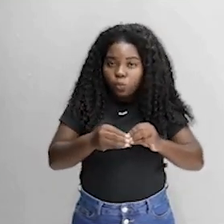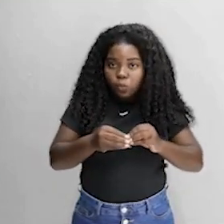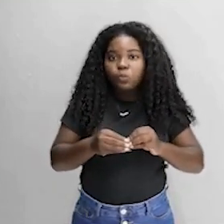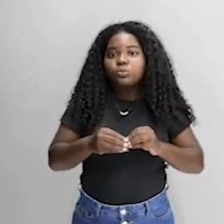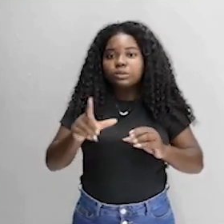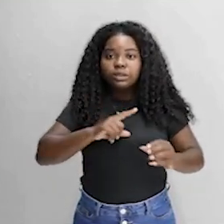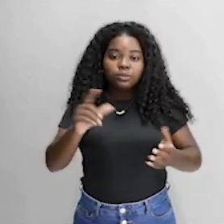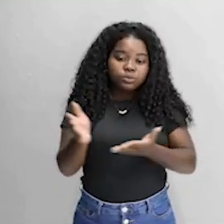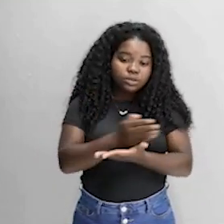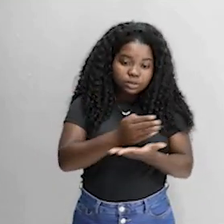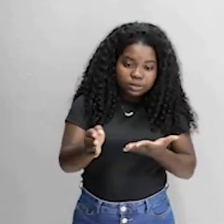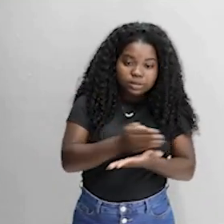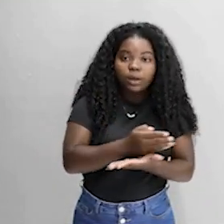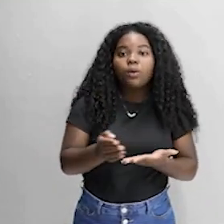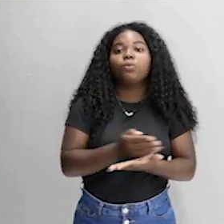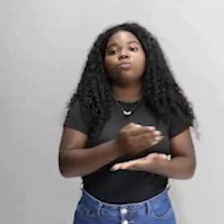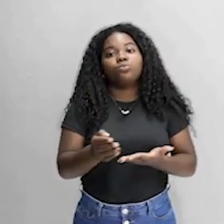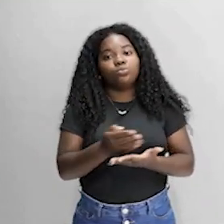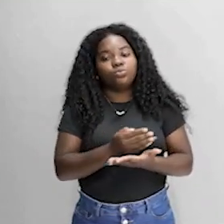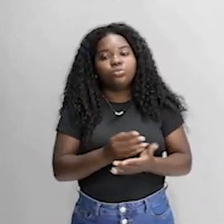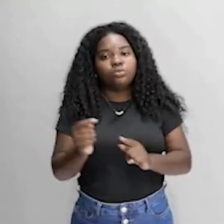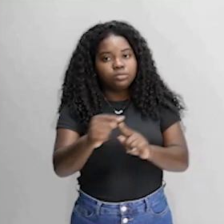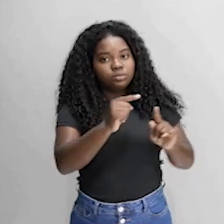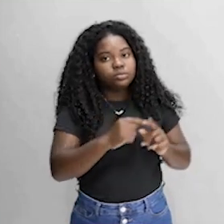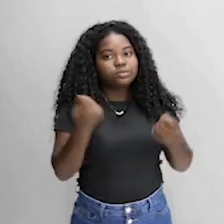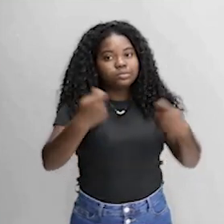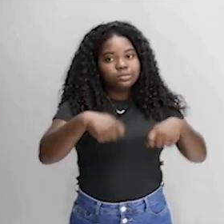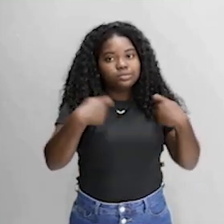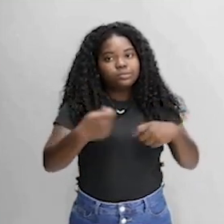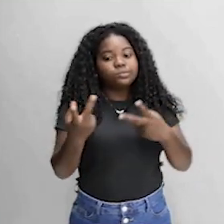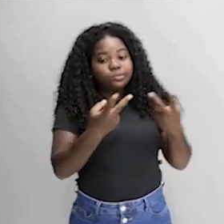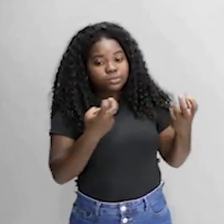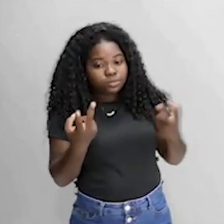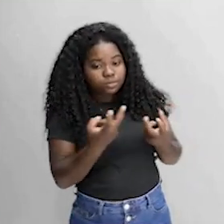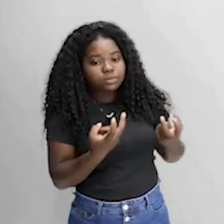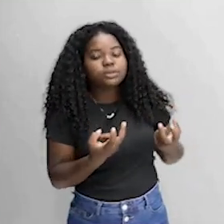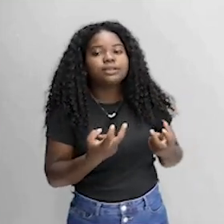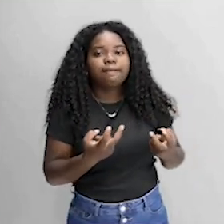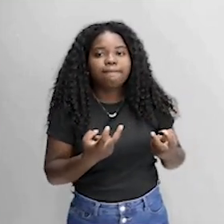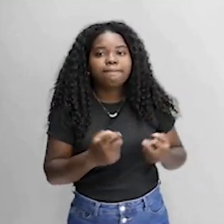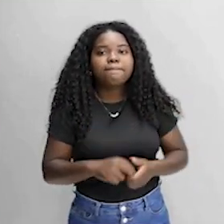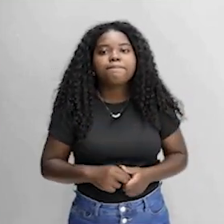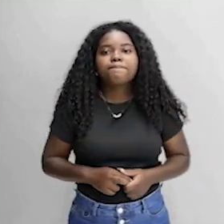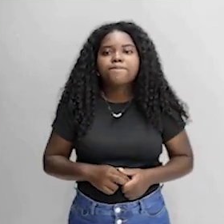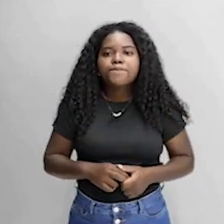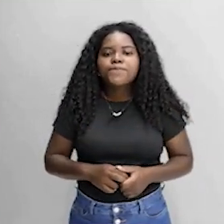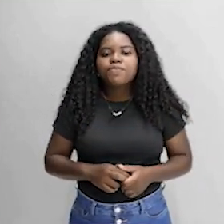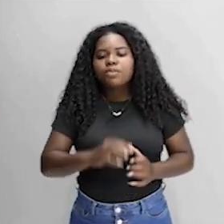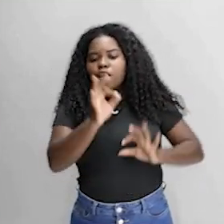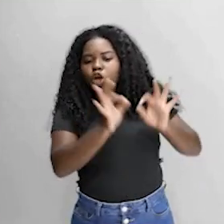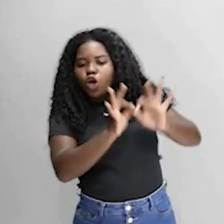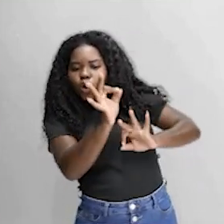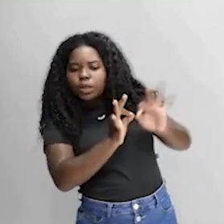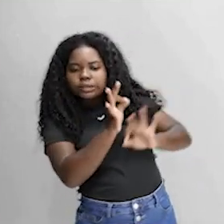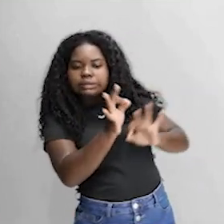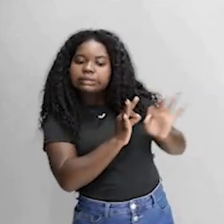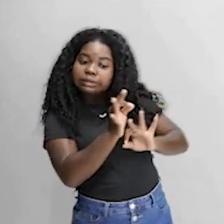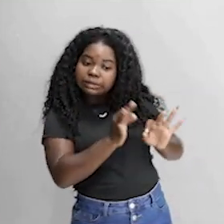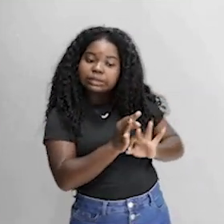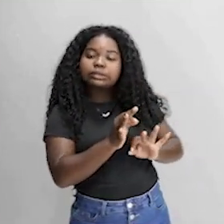alguns elementos que precisam ser observados, ok? Por exemplo, quanto à constituição das premissas,